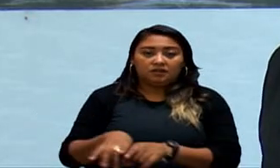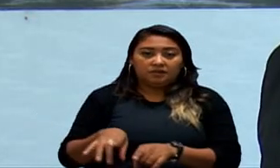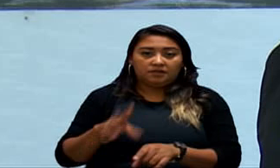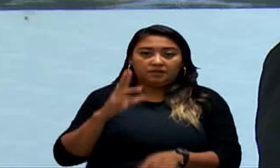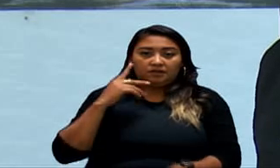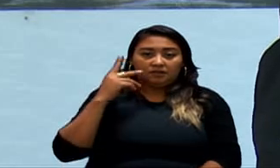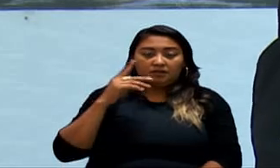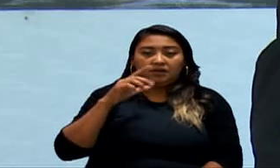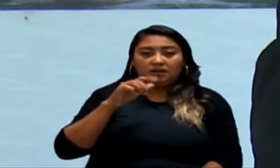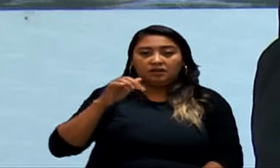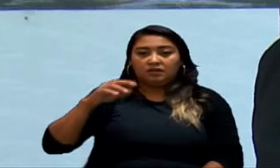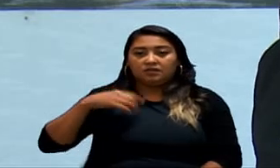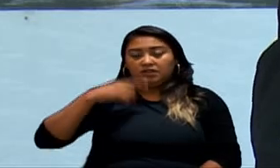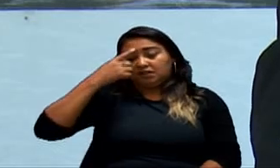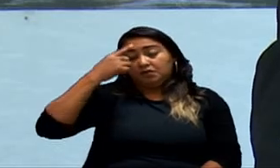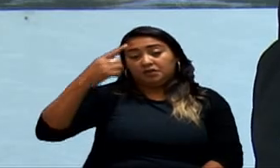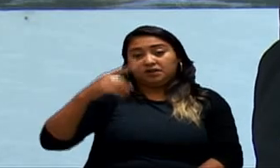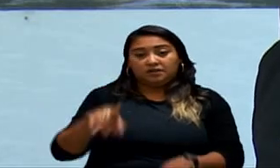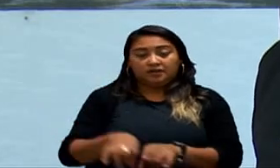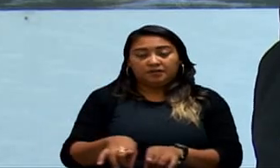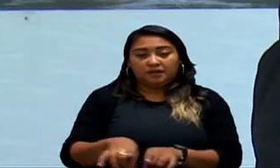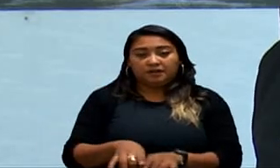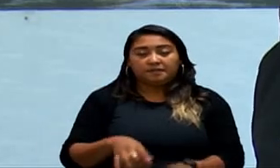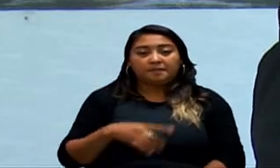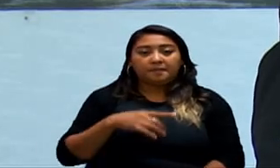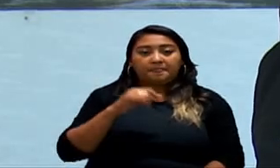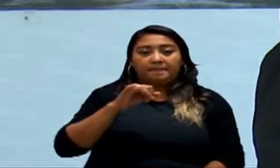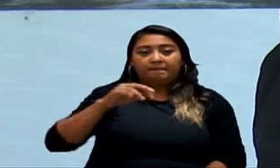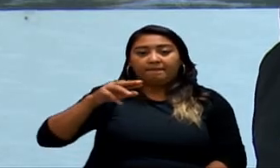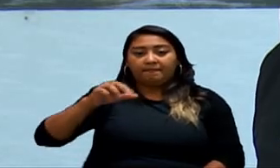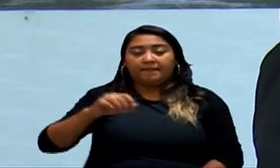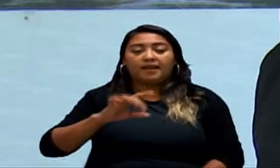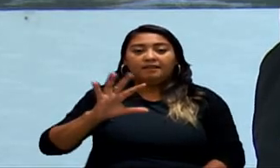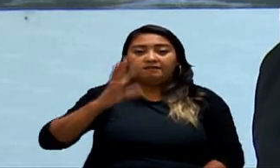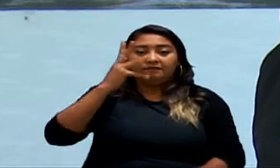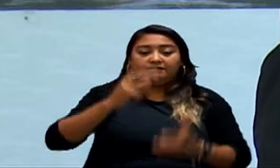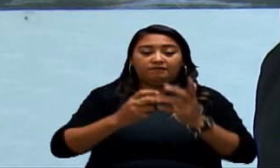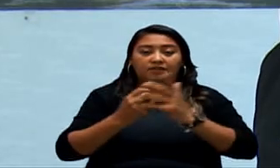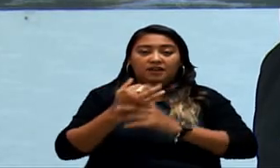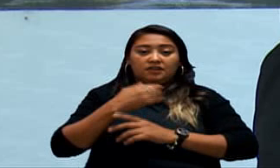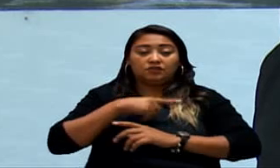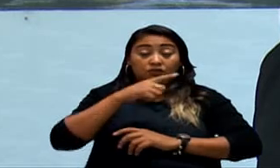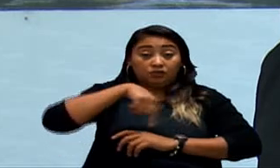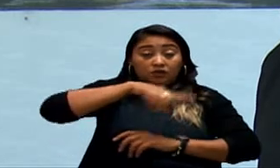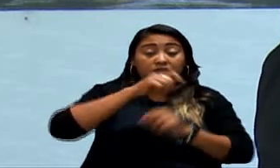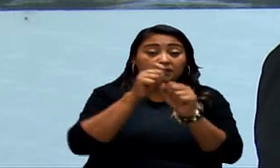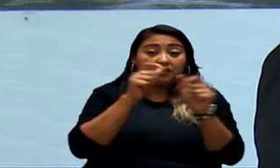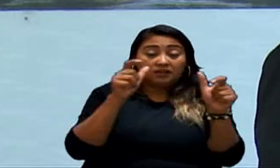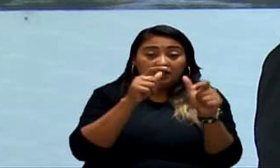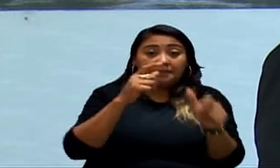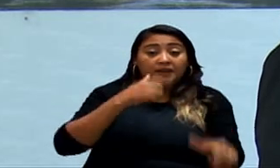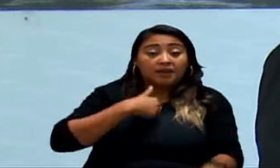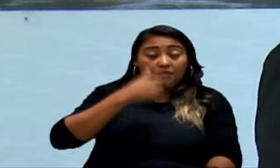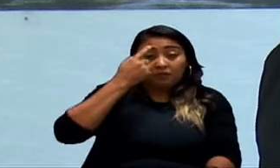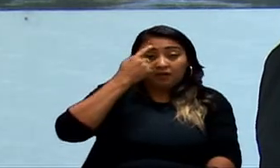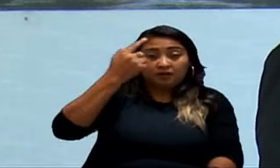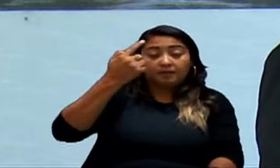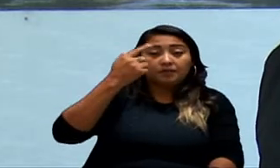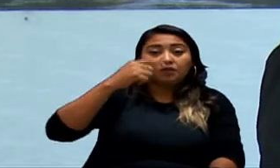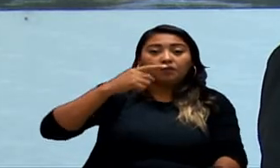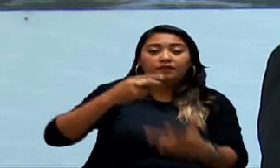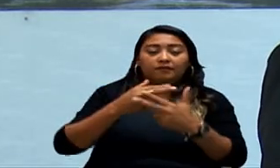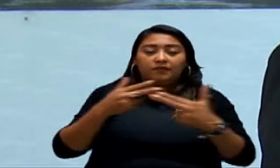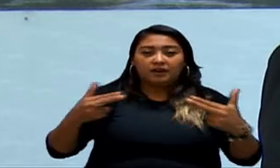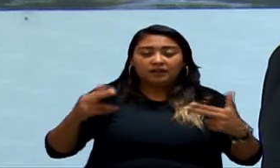atentar. Estou me lembrando. Yara, ocorreram vários casos e nós alertamos. E dentro do que eu me lembro, esses